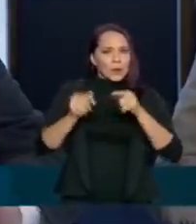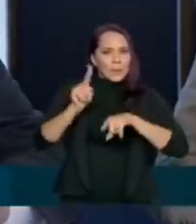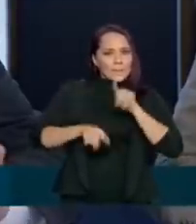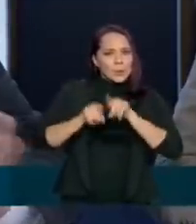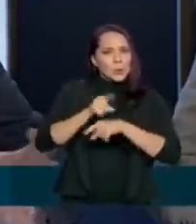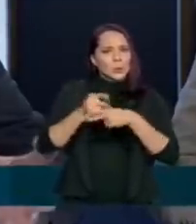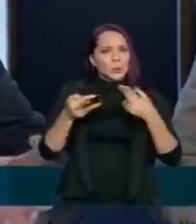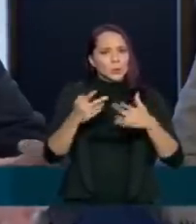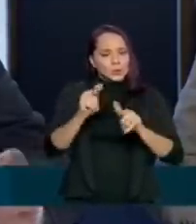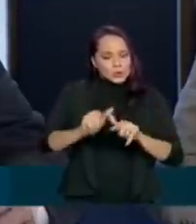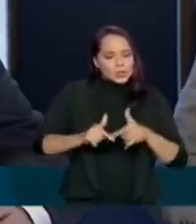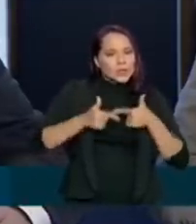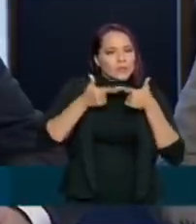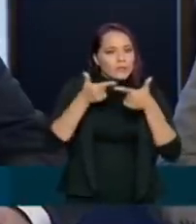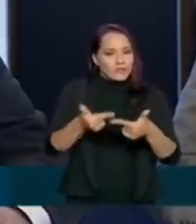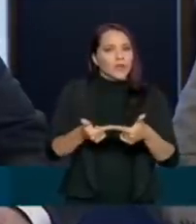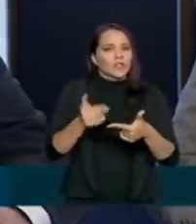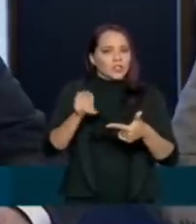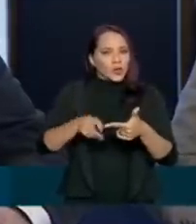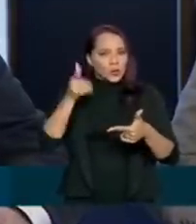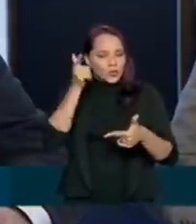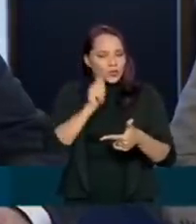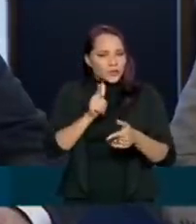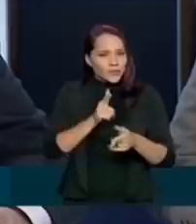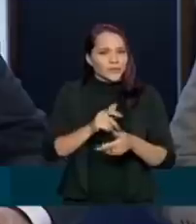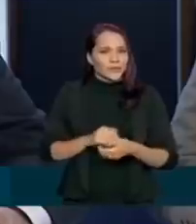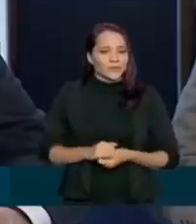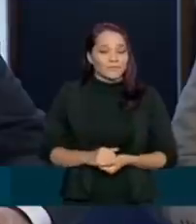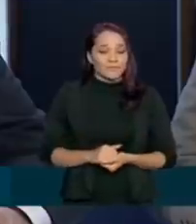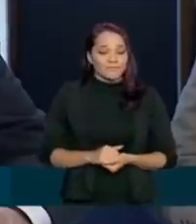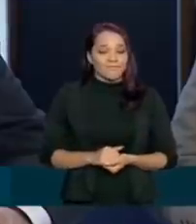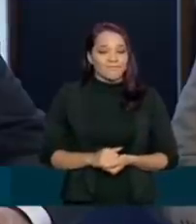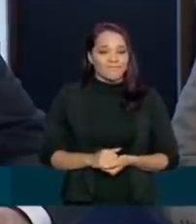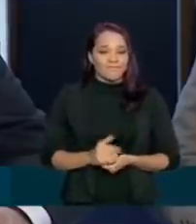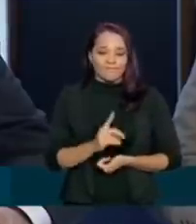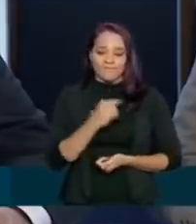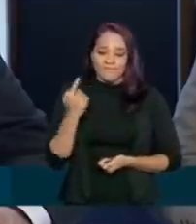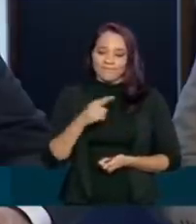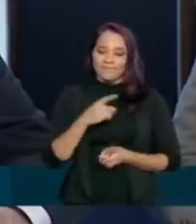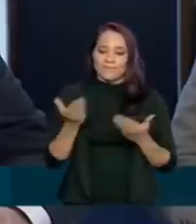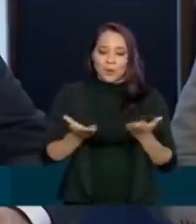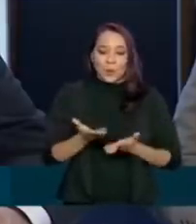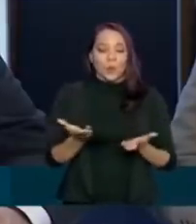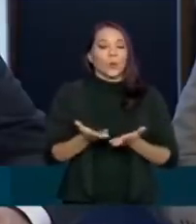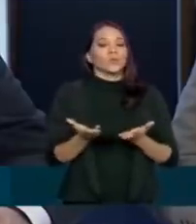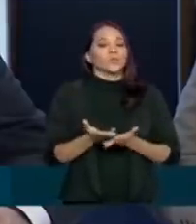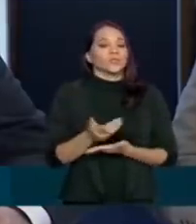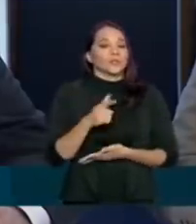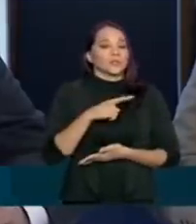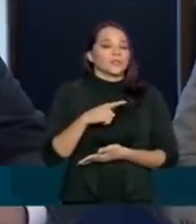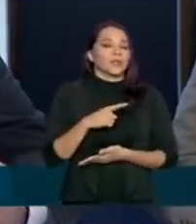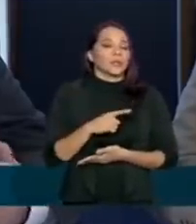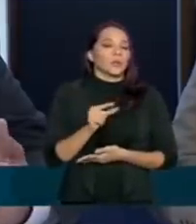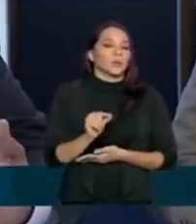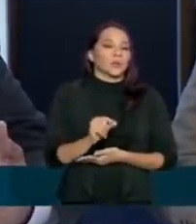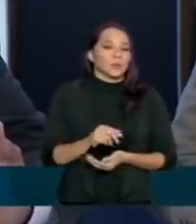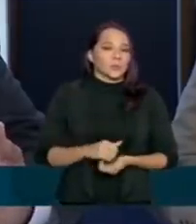defesa e foi rocada para cumprir essa missão. E a gente tem hoje a